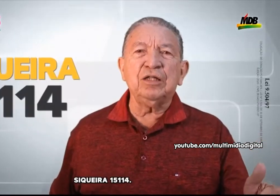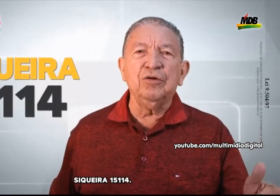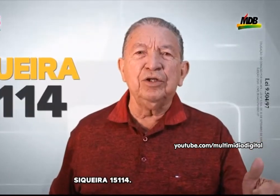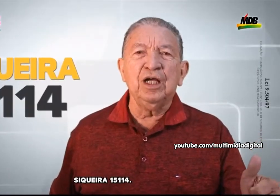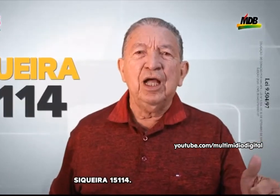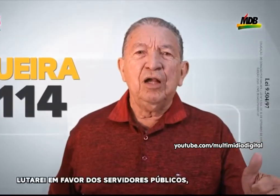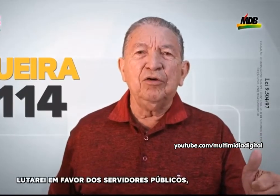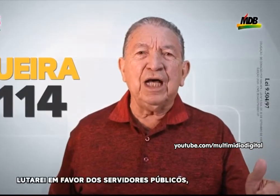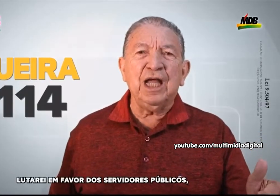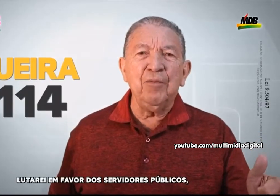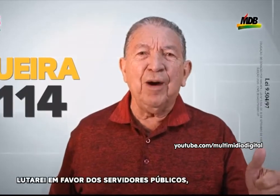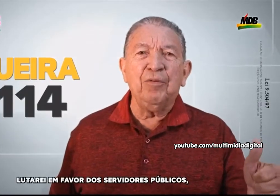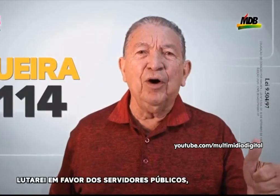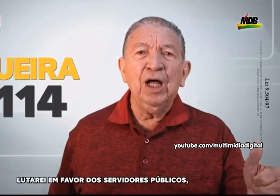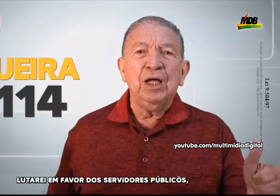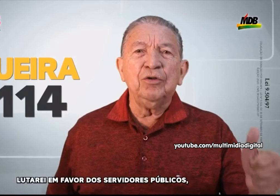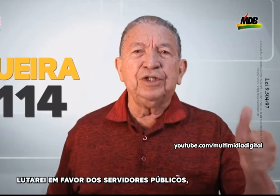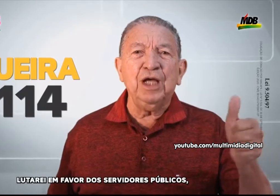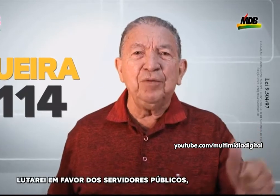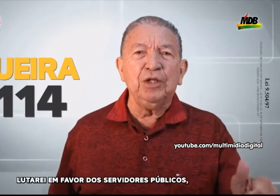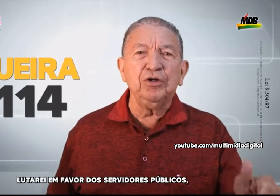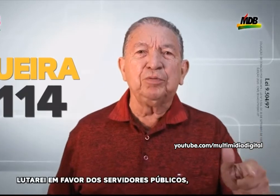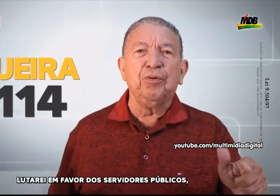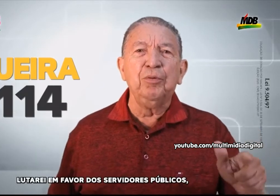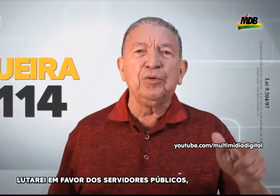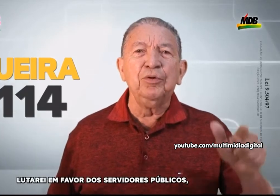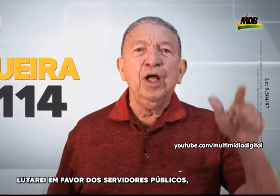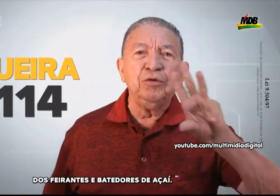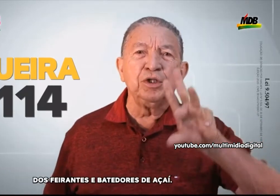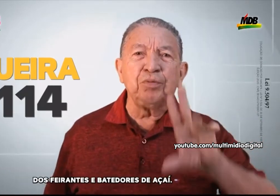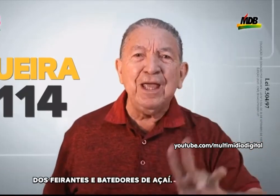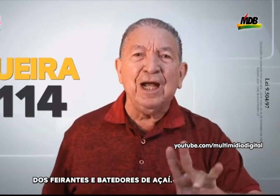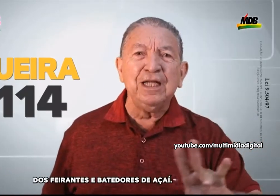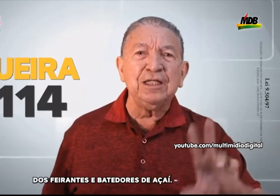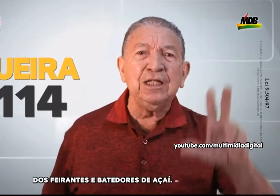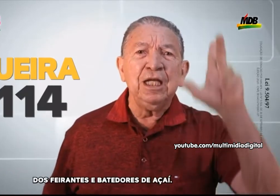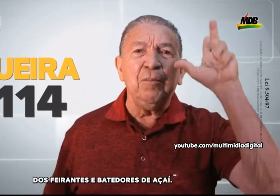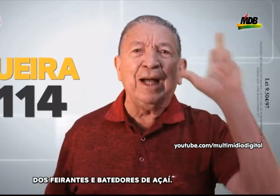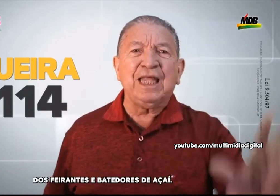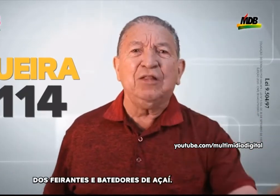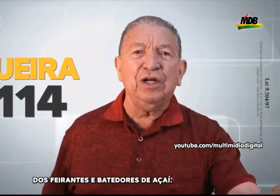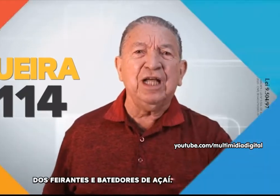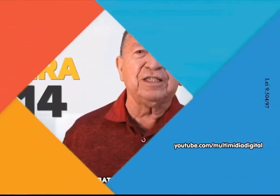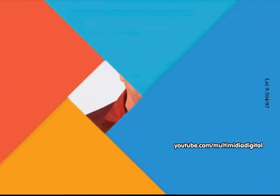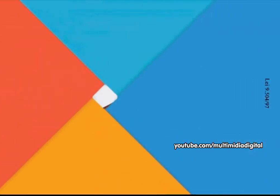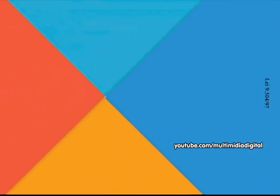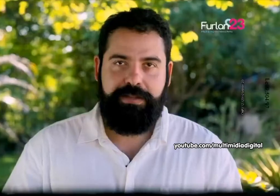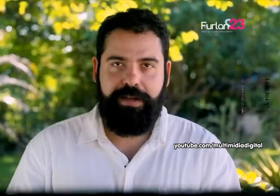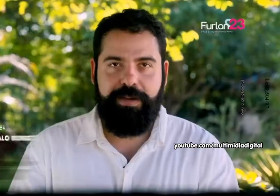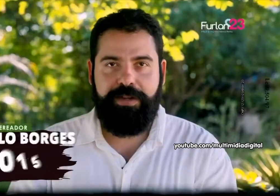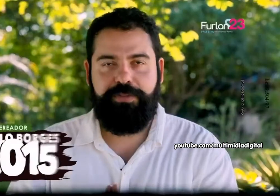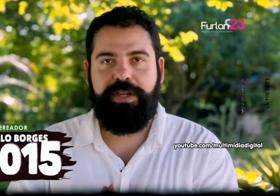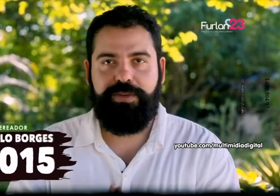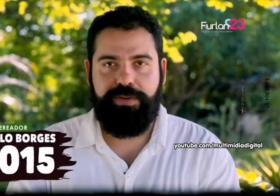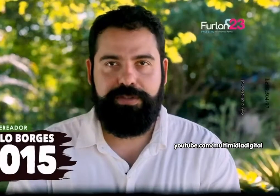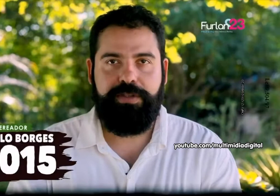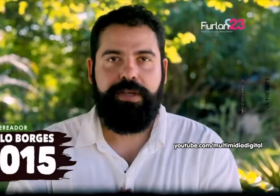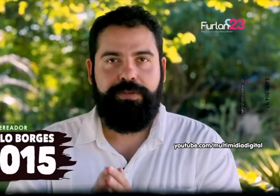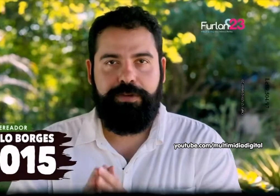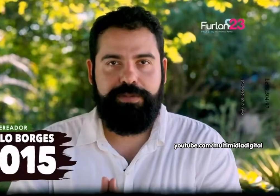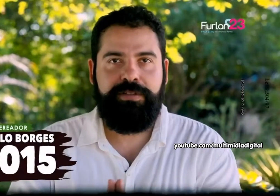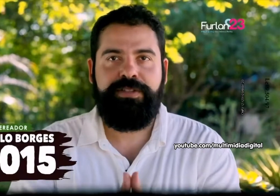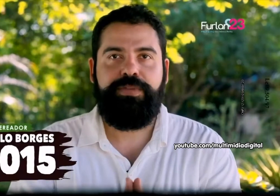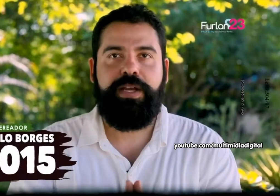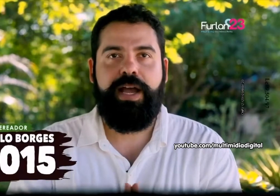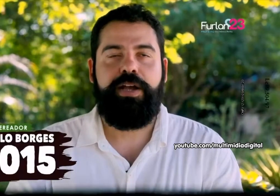-114. Lutarei em favor dos servidores públicos, dos feirantes e batedores de açaí. Na Câmara de Vereadores,